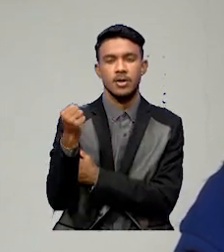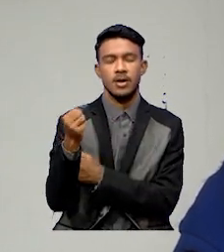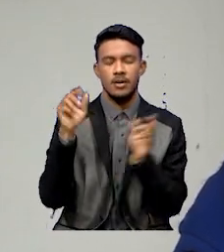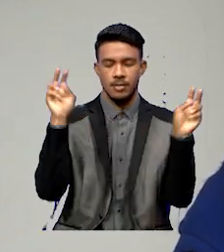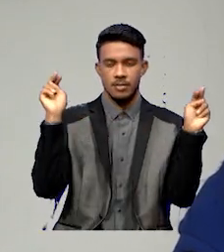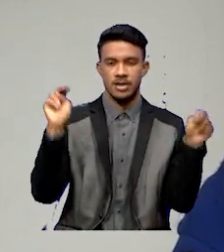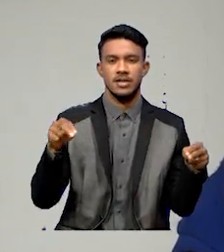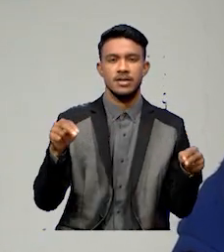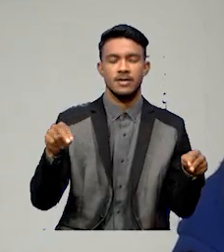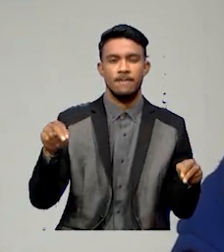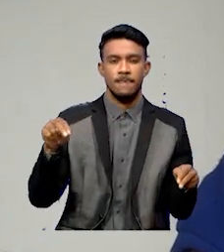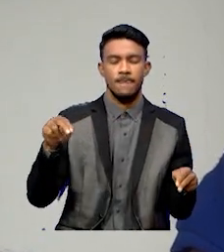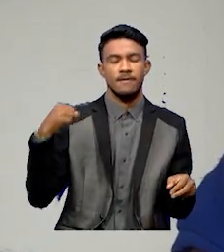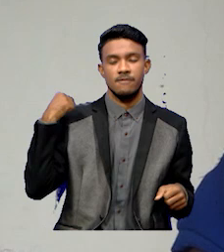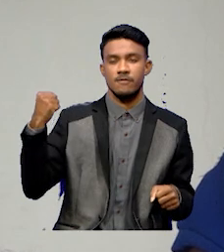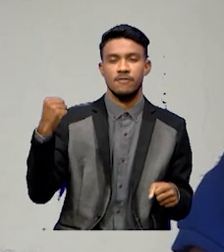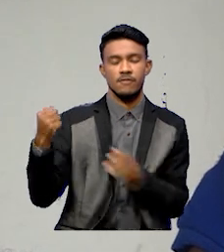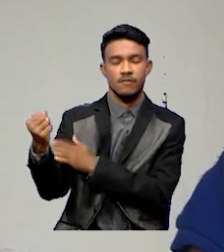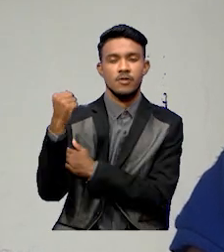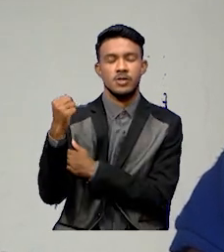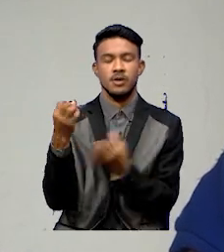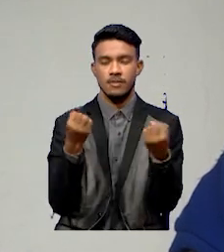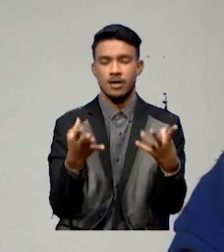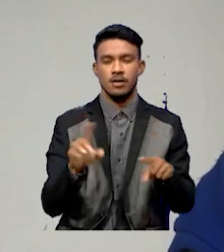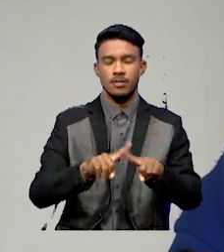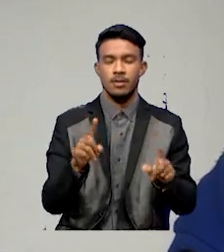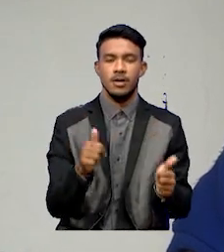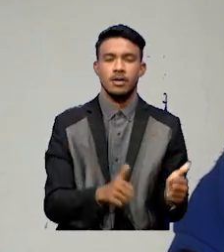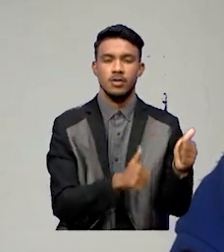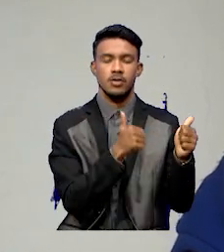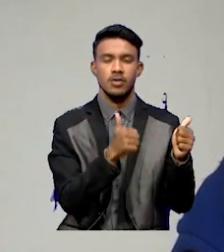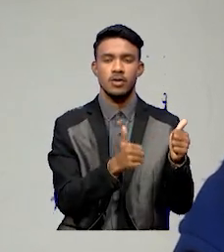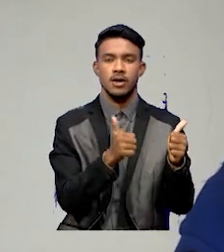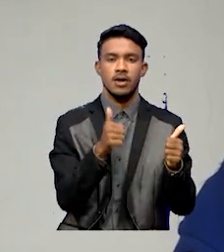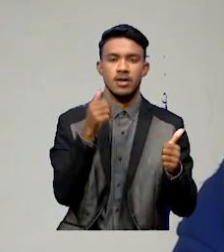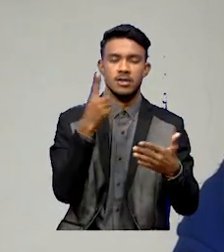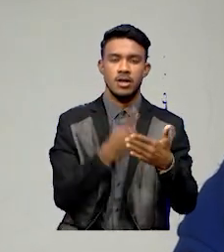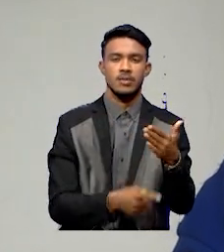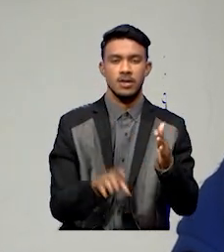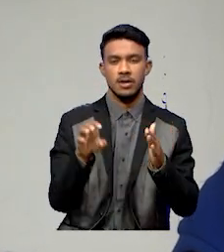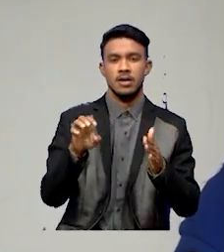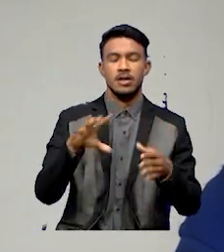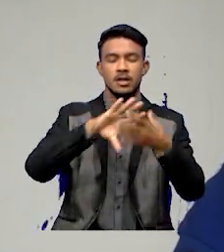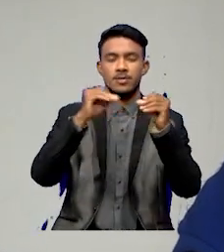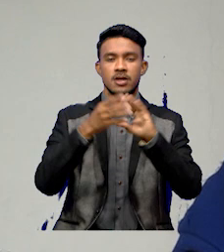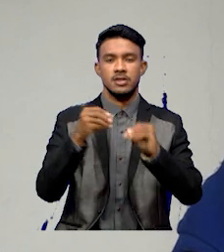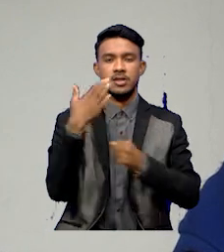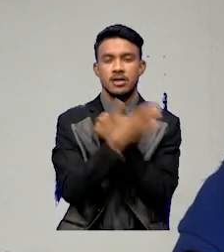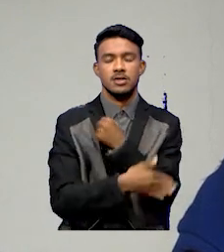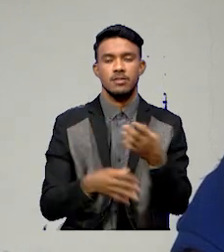barak. Mas bem, tu ir sair de uma kita hara experiência na sam barak né, intervenção né